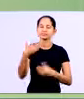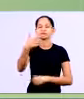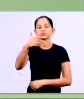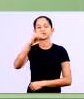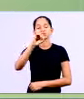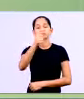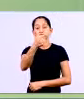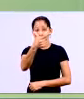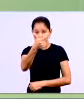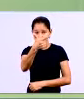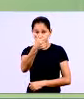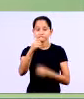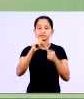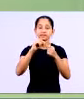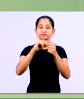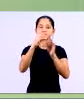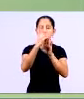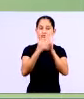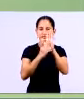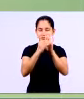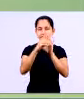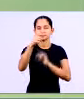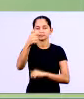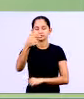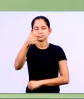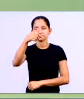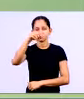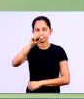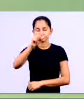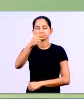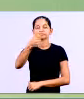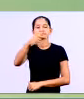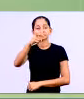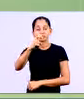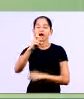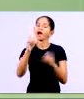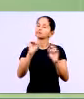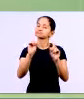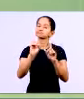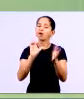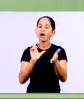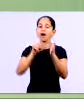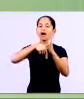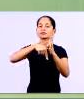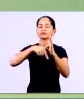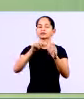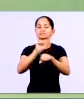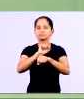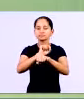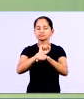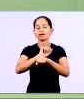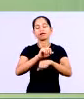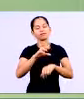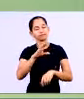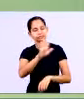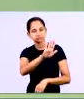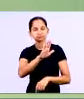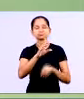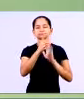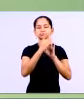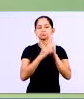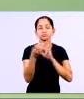foi publicado o decreto 7875, que prorrogou a implementação do novo acordo